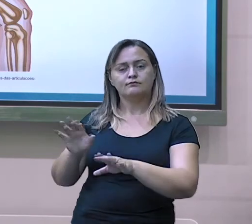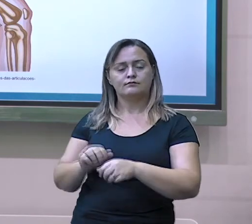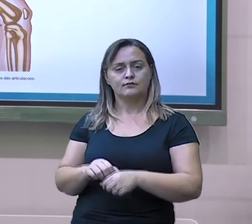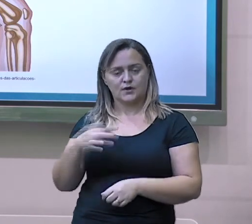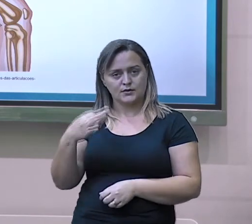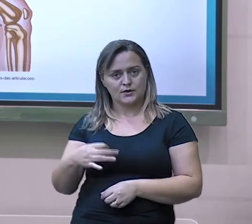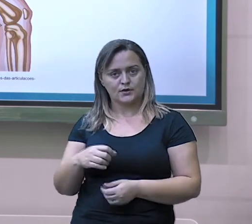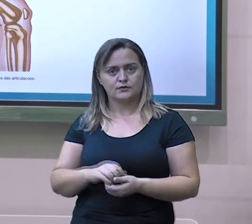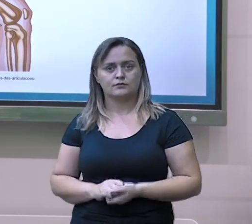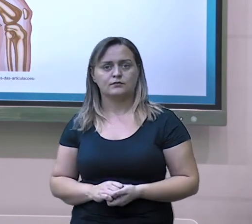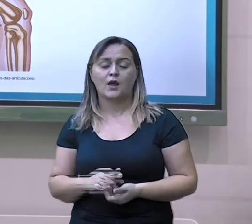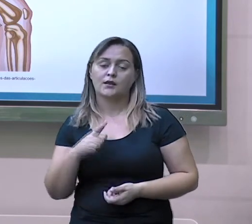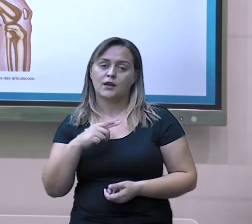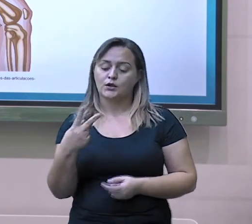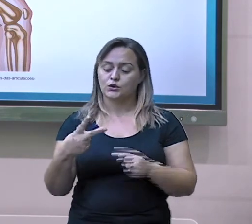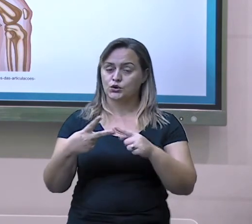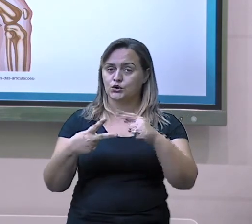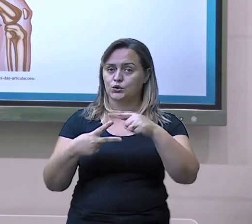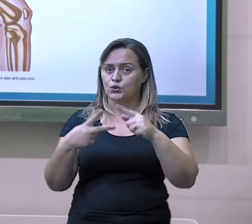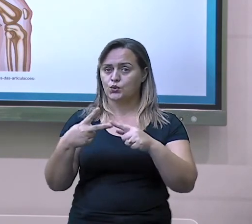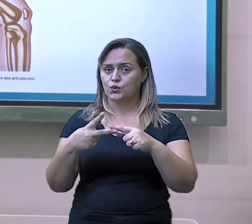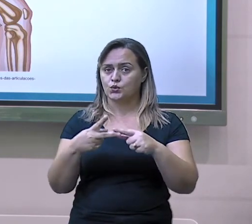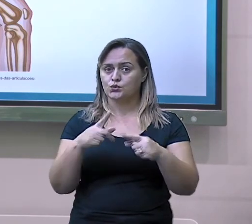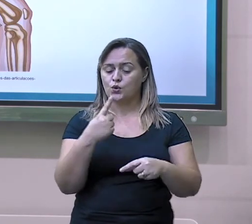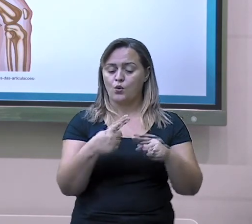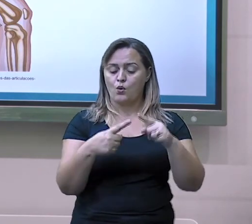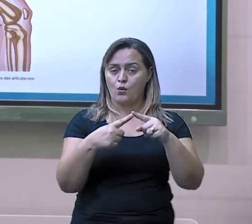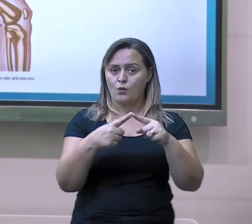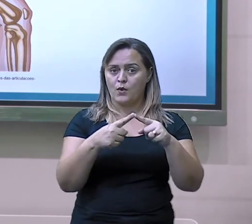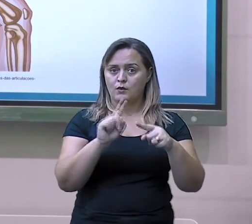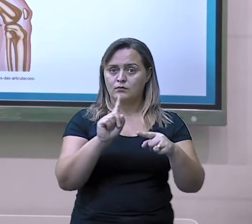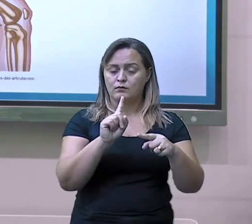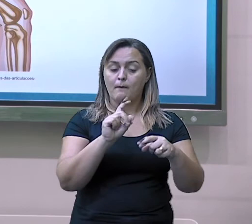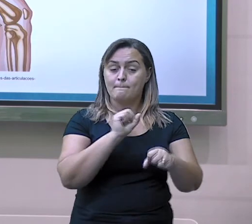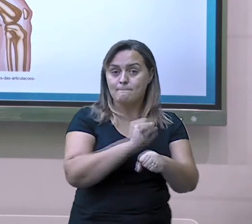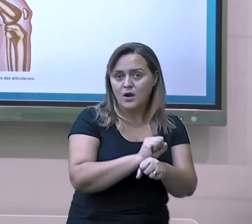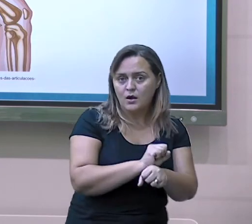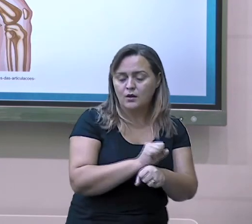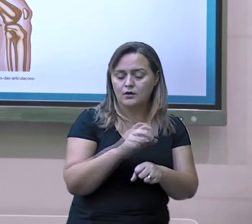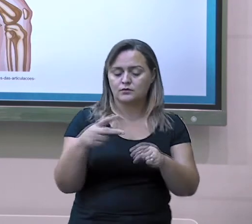capacidade, tá? Então as articulações, elas se classificam em